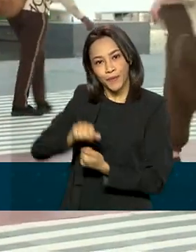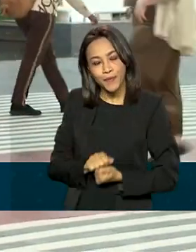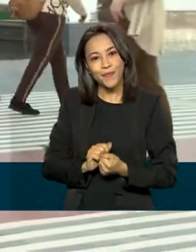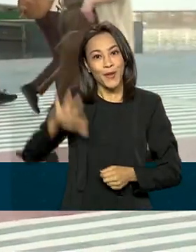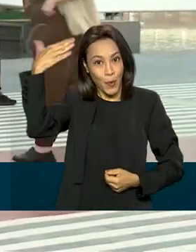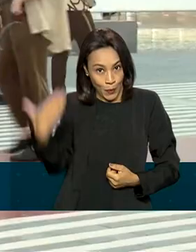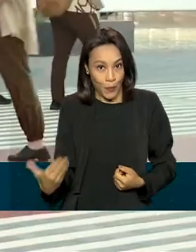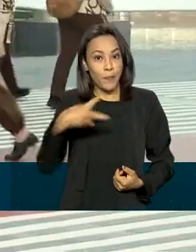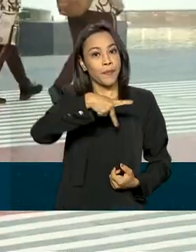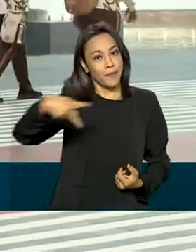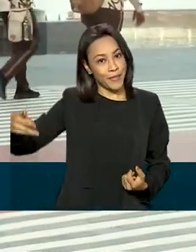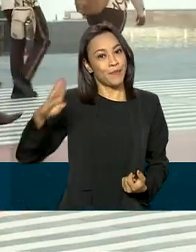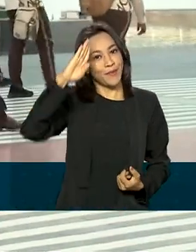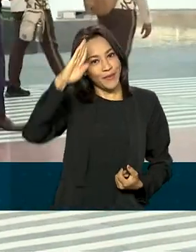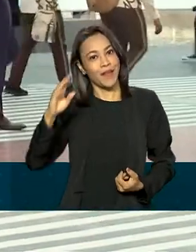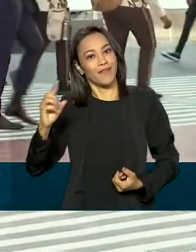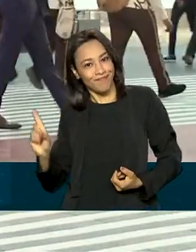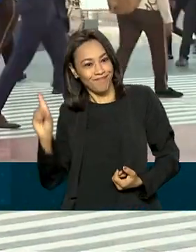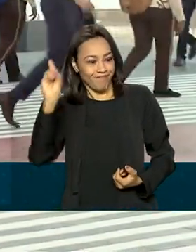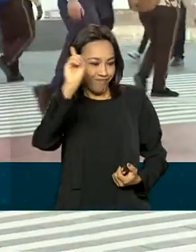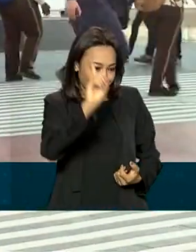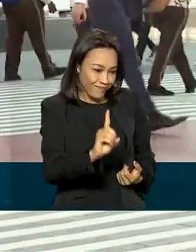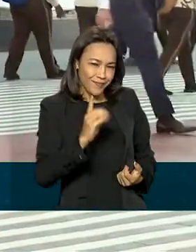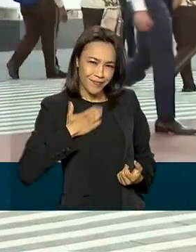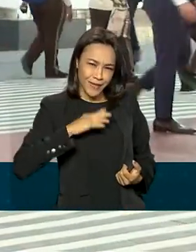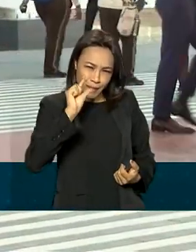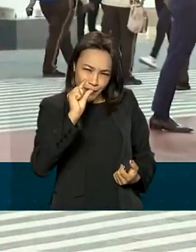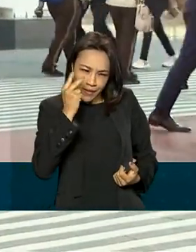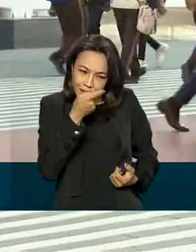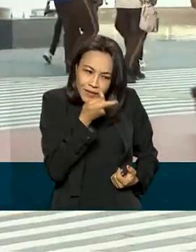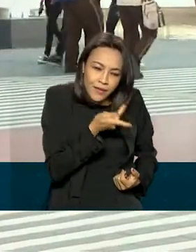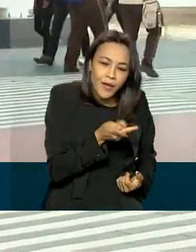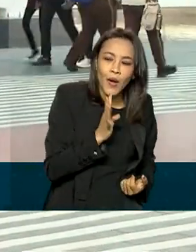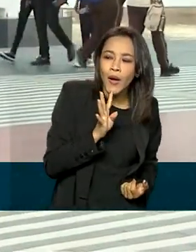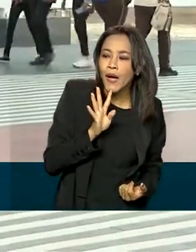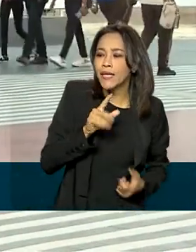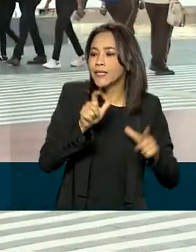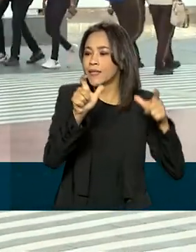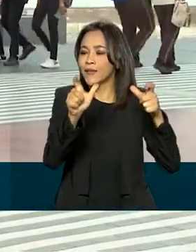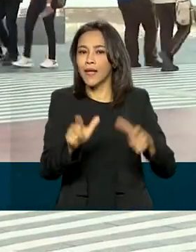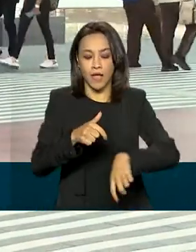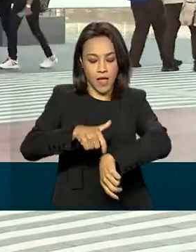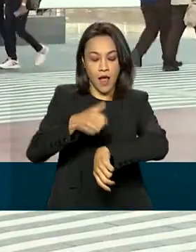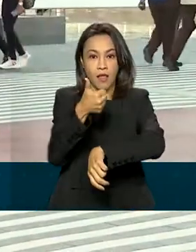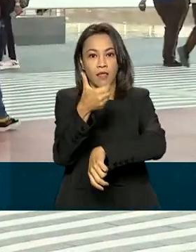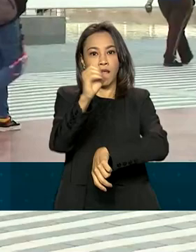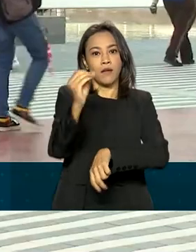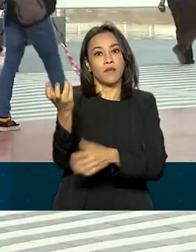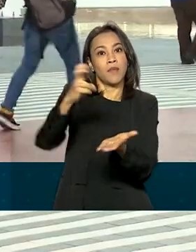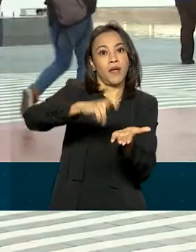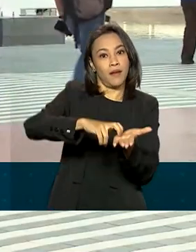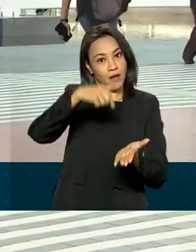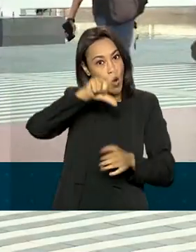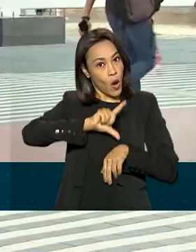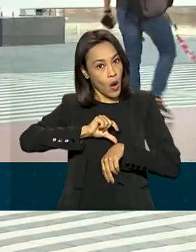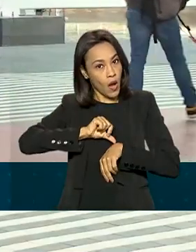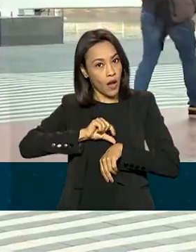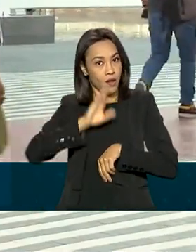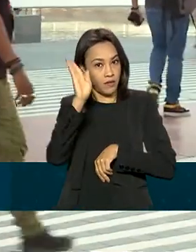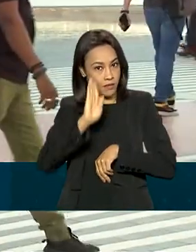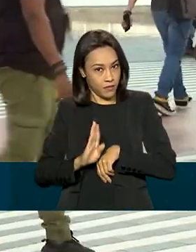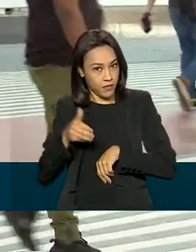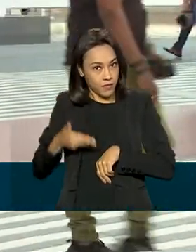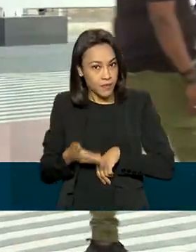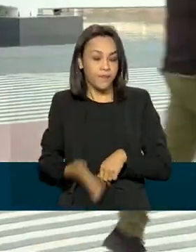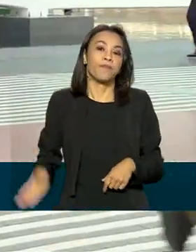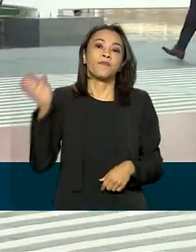Jair Bolsonaro vem conhecer esse pavilhão daqui a pouquinho, às 10 horas da manhã, horário aí de Brasília. Aqui em Dubai